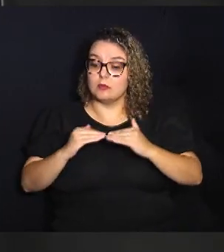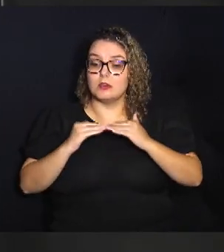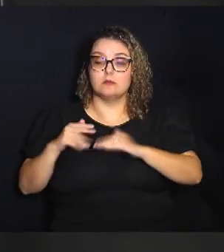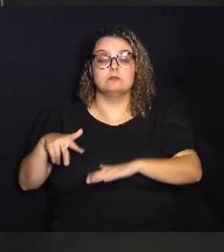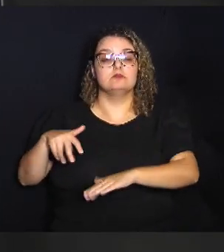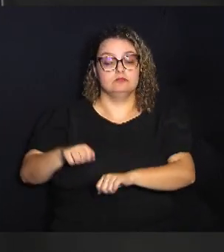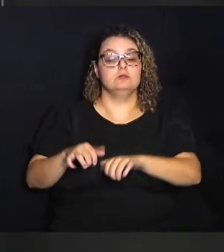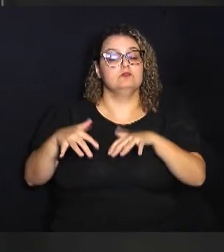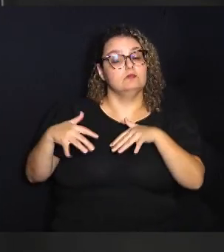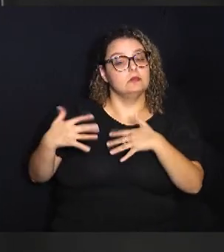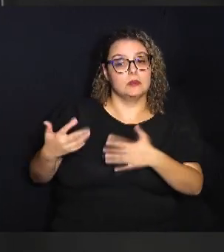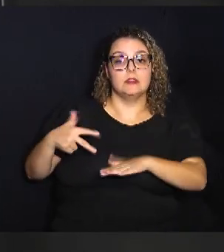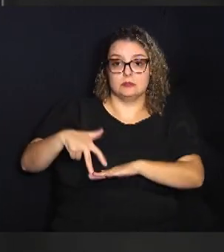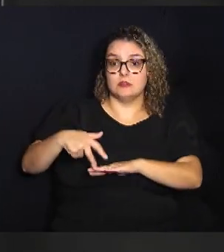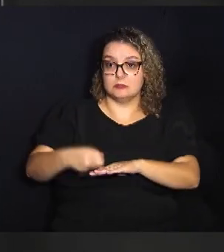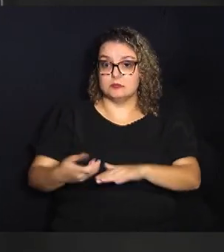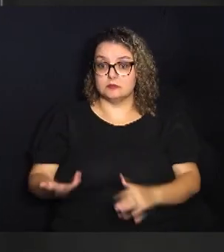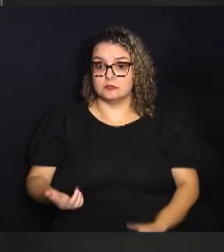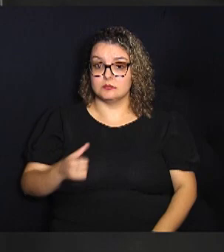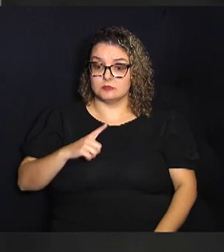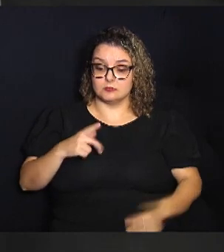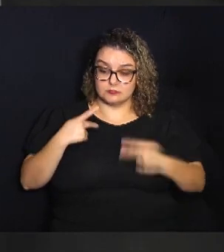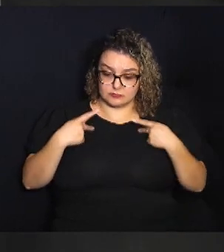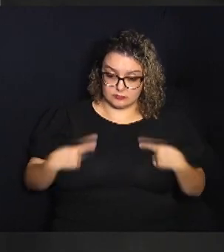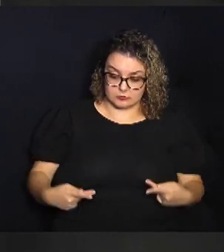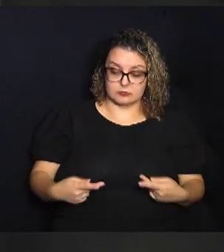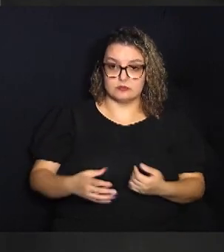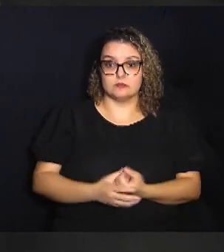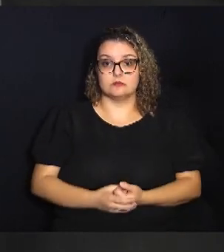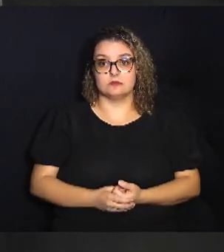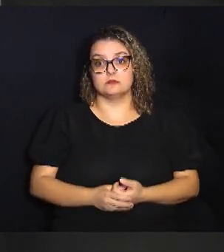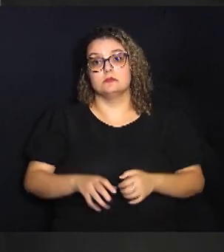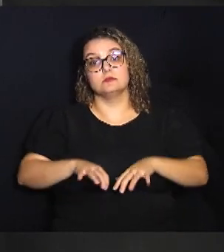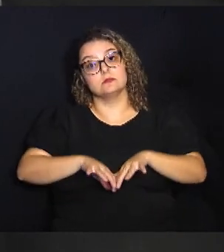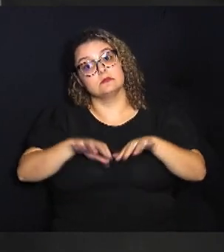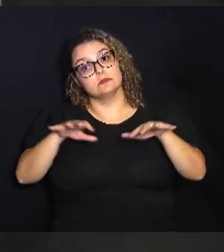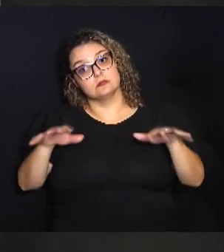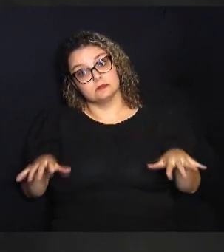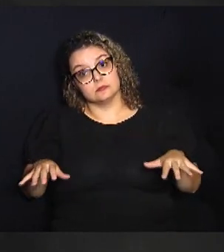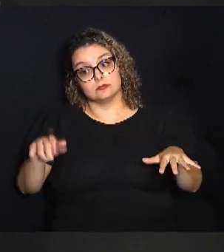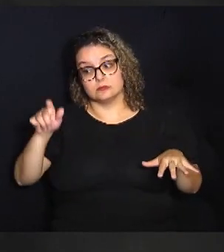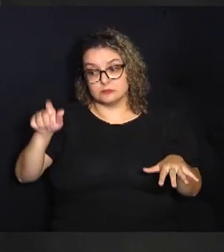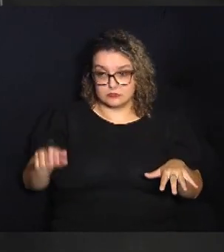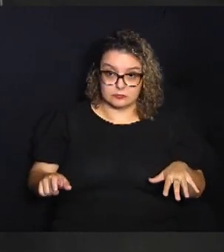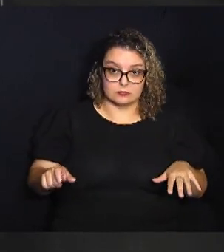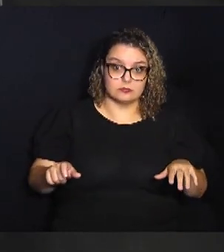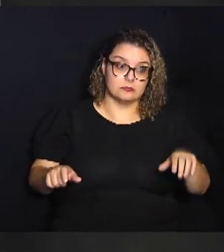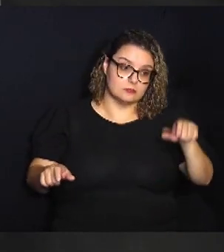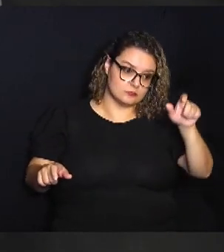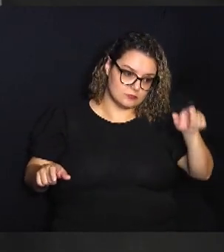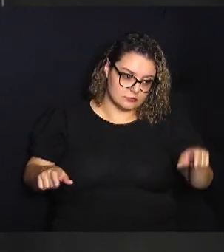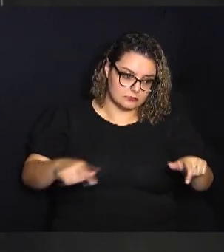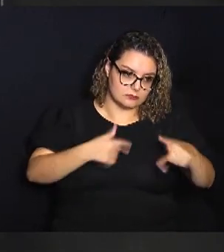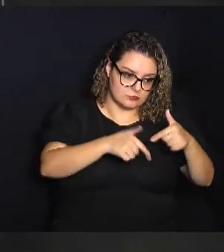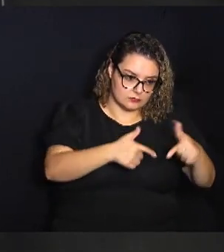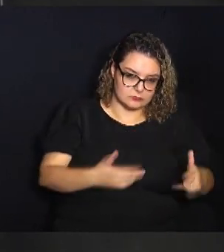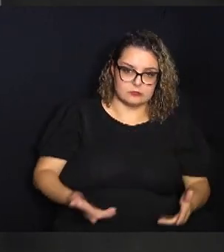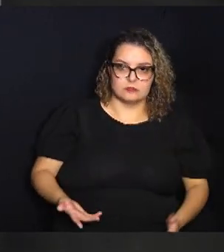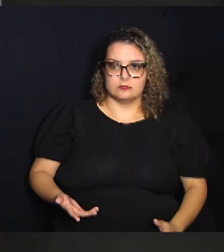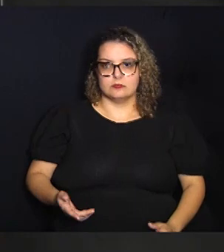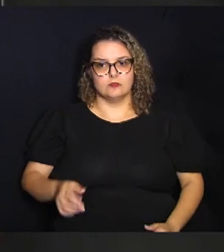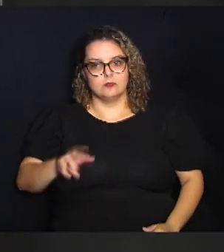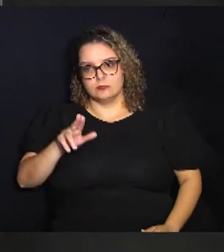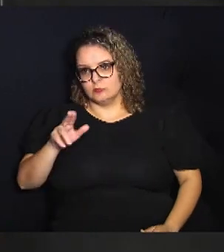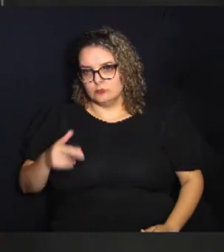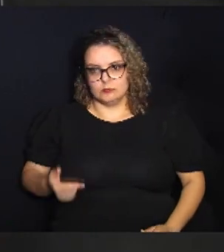plenário. Aí eu tenho uma postura que eu separo muito bem a pessoa do ofício, jamais vou atacar